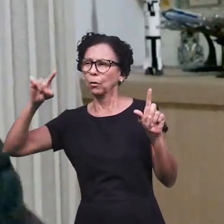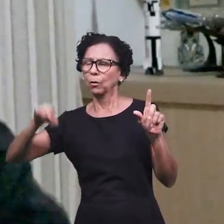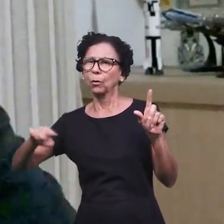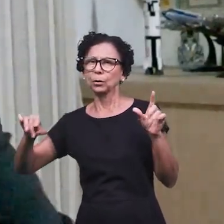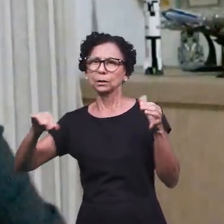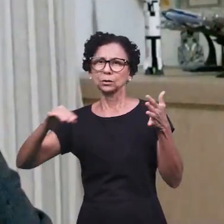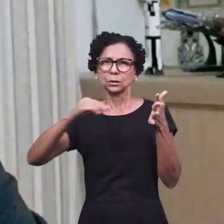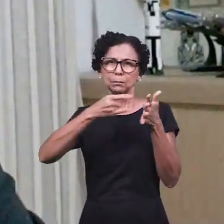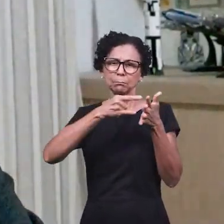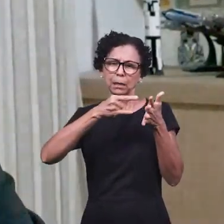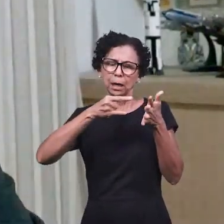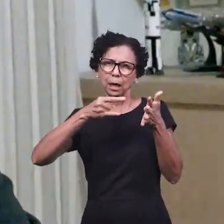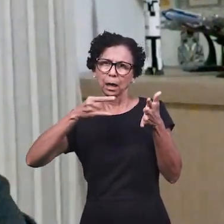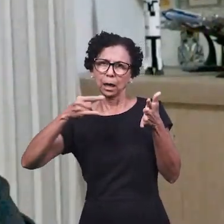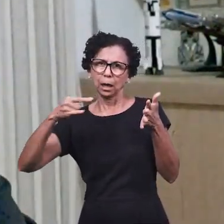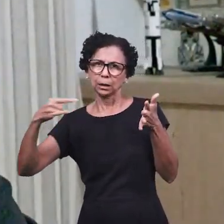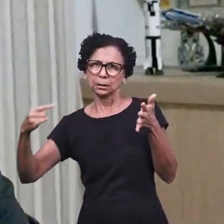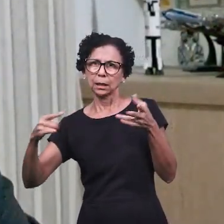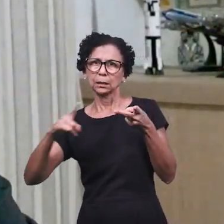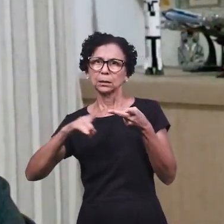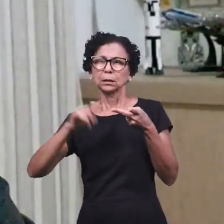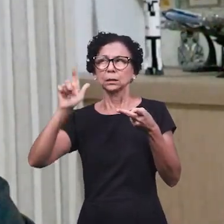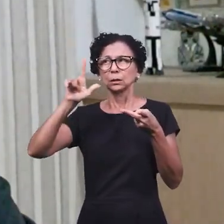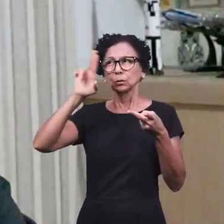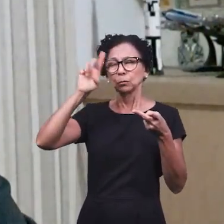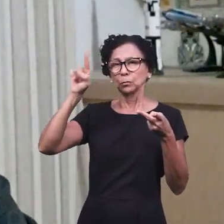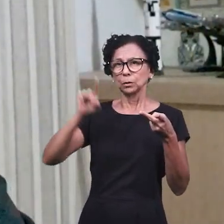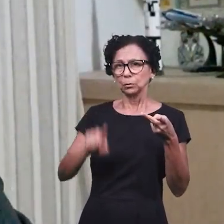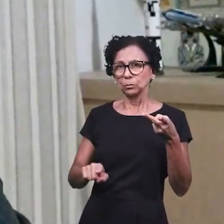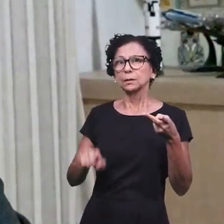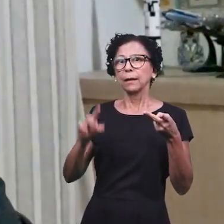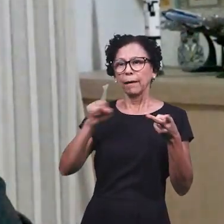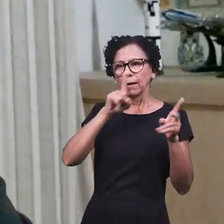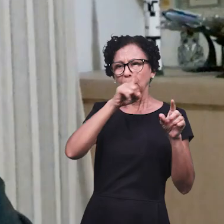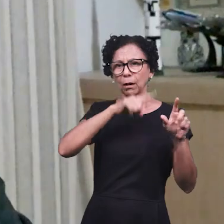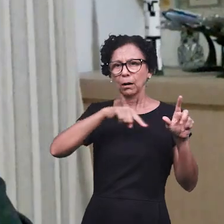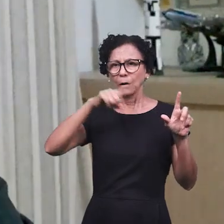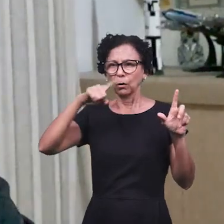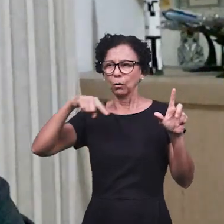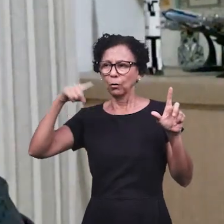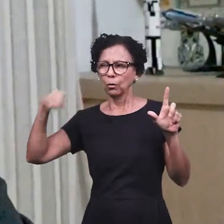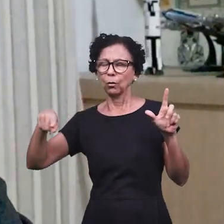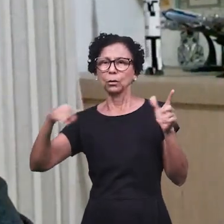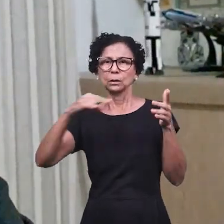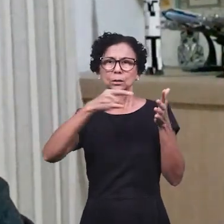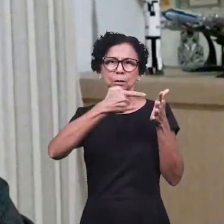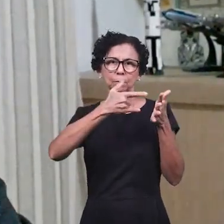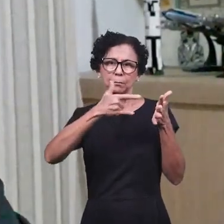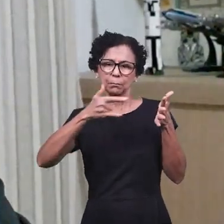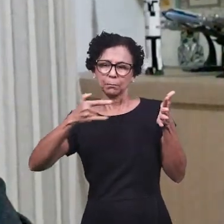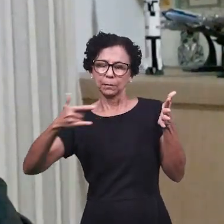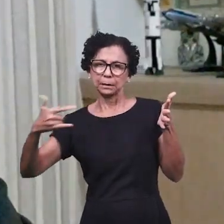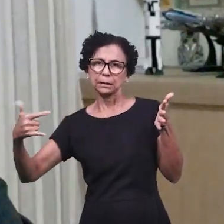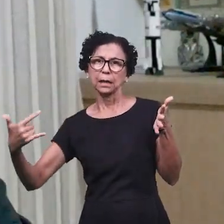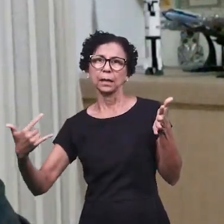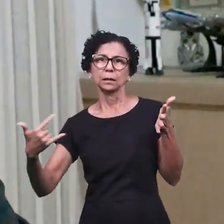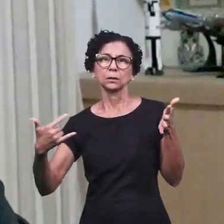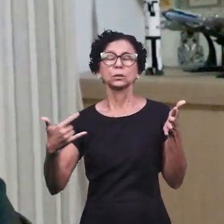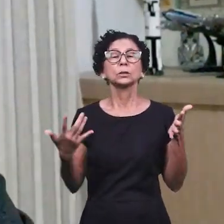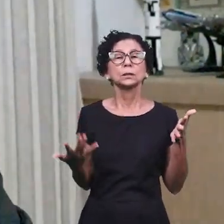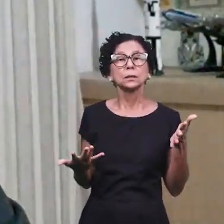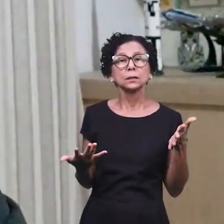é uma onda eletromagnética, o fóton, porque o fóton é a luz. E a luz é uma onda